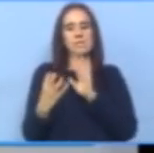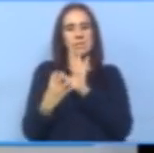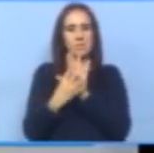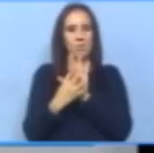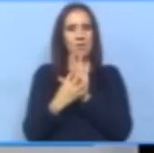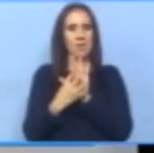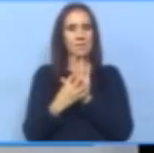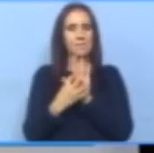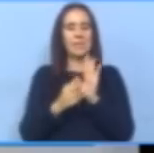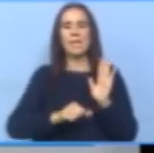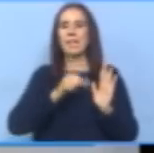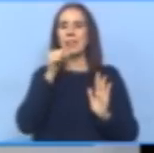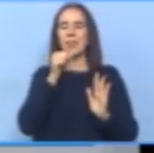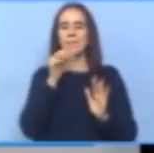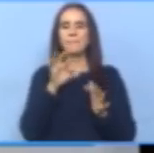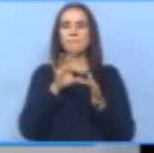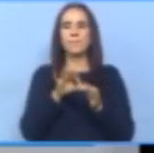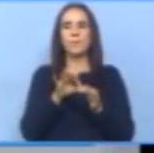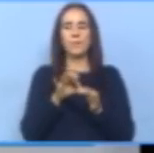simbólica e recorre